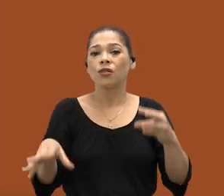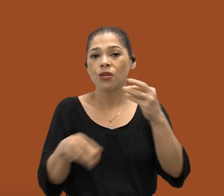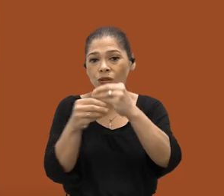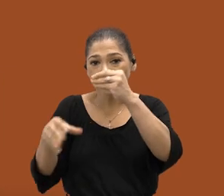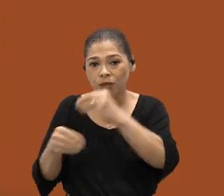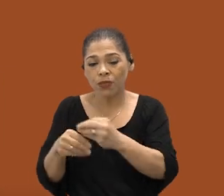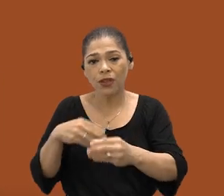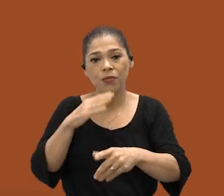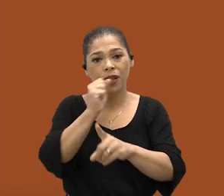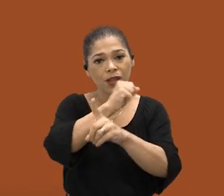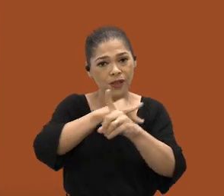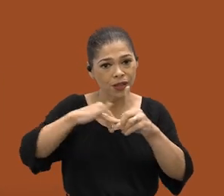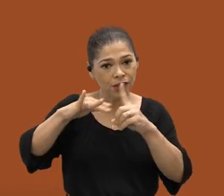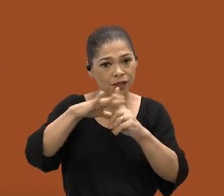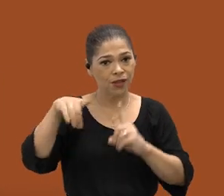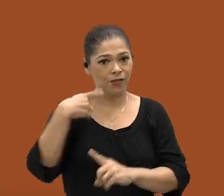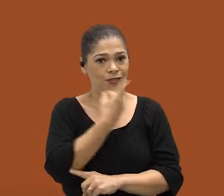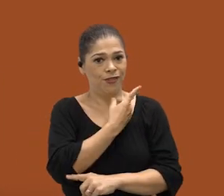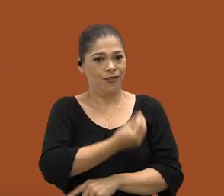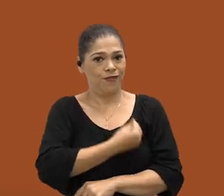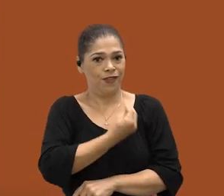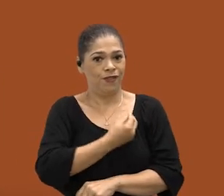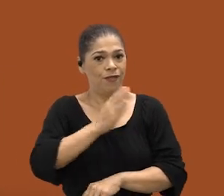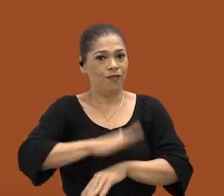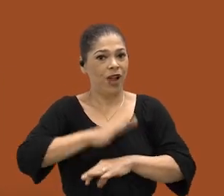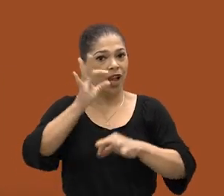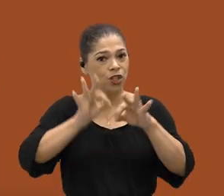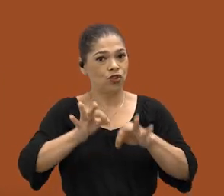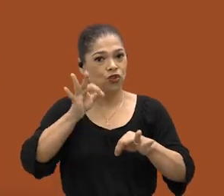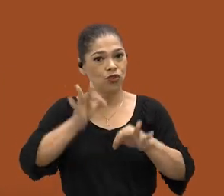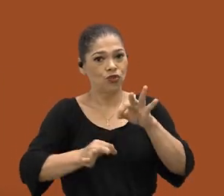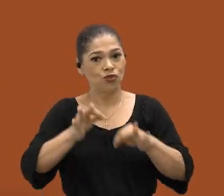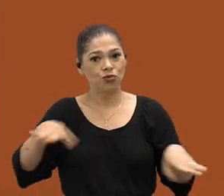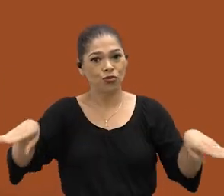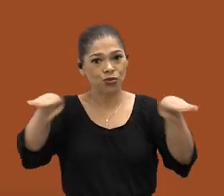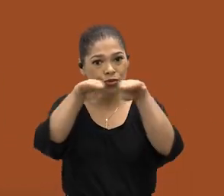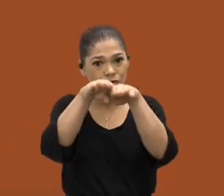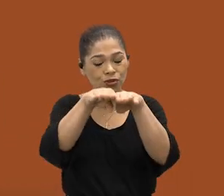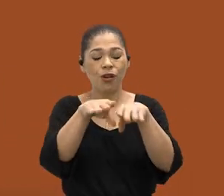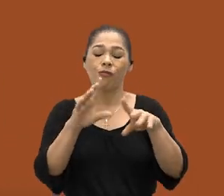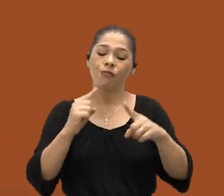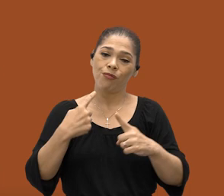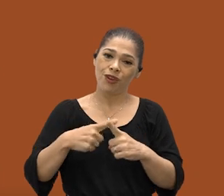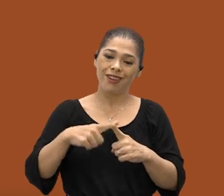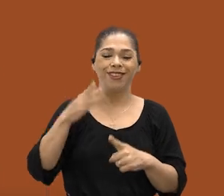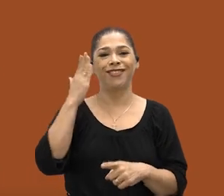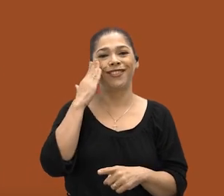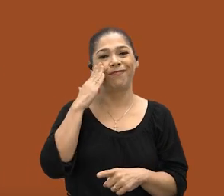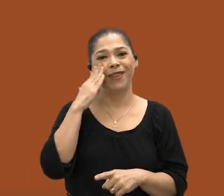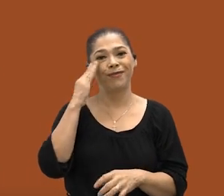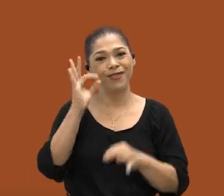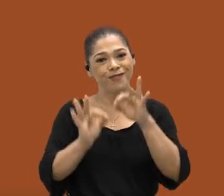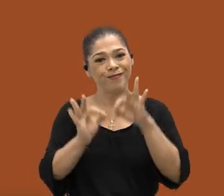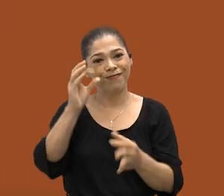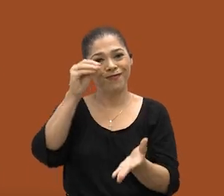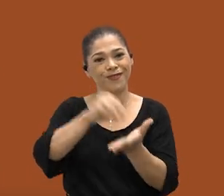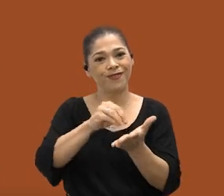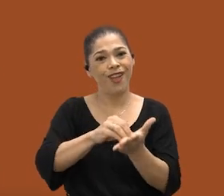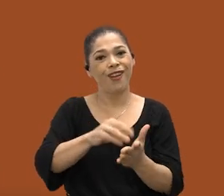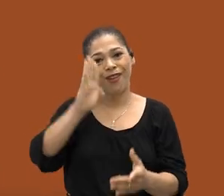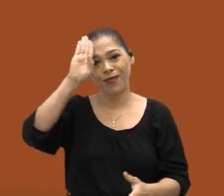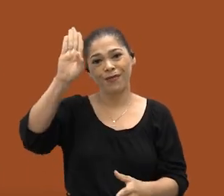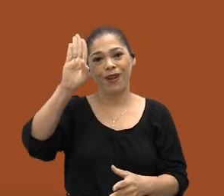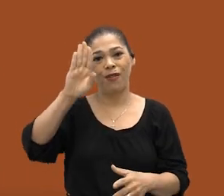contribuir para que essa sociedade que nós vivemos sejamos mais justa porque bem sabemos que a injustiça